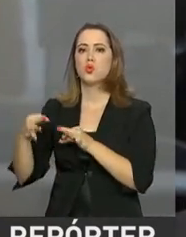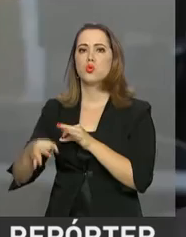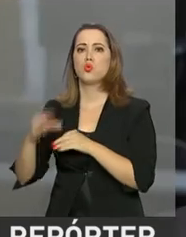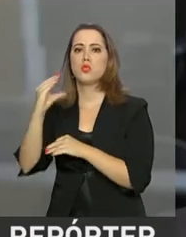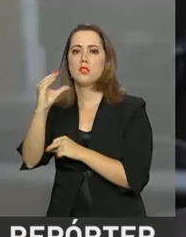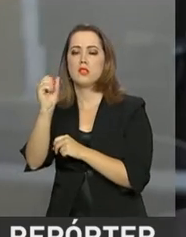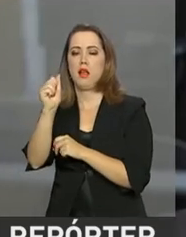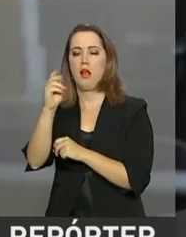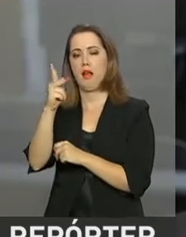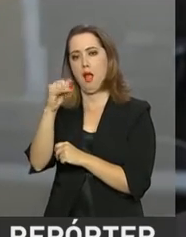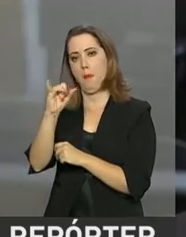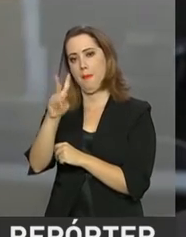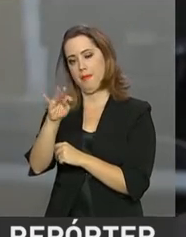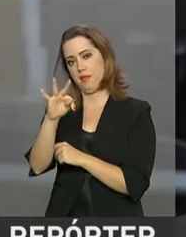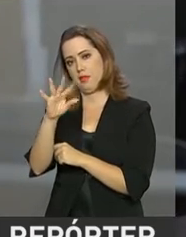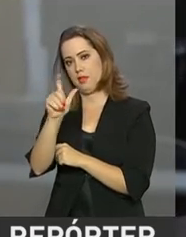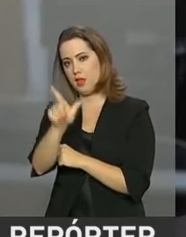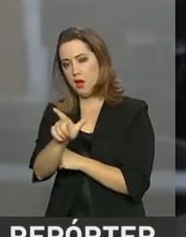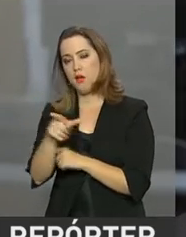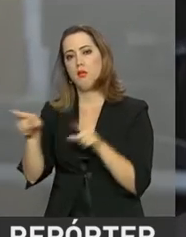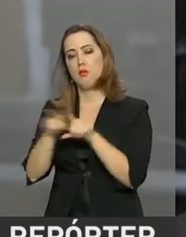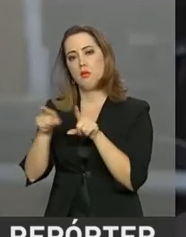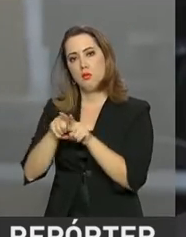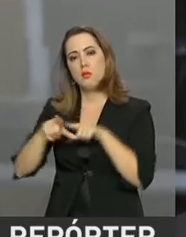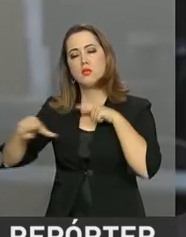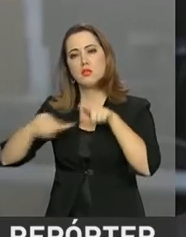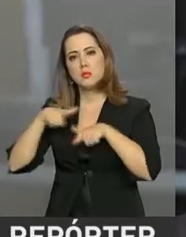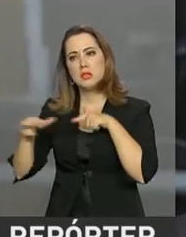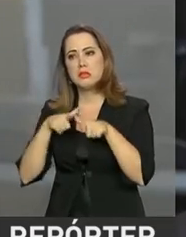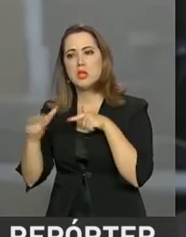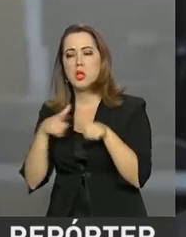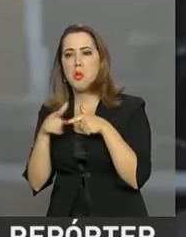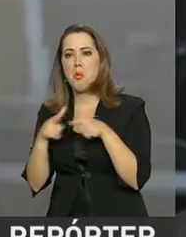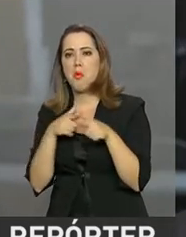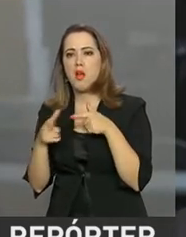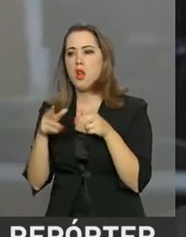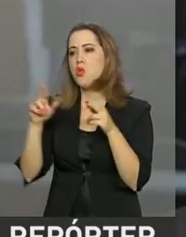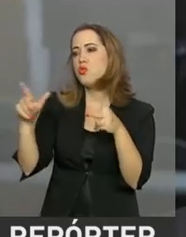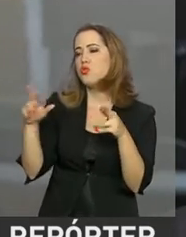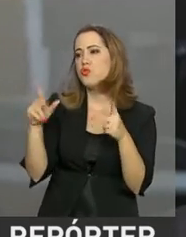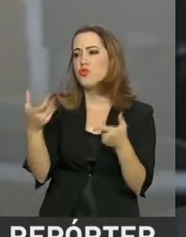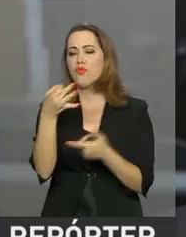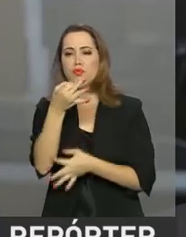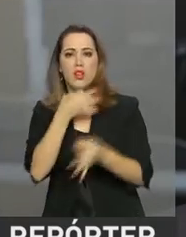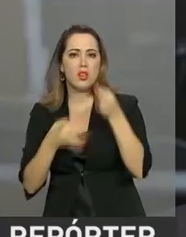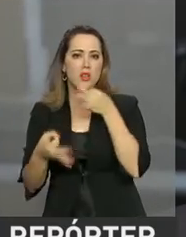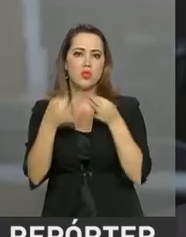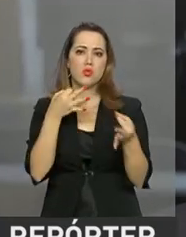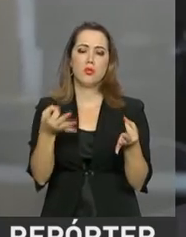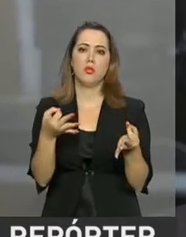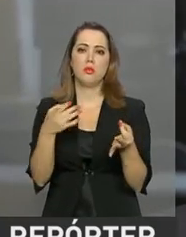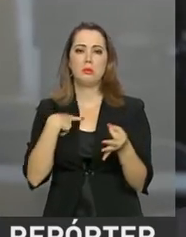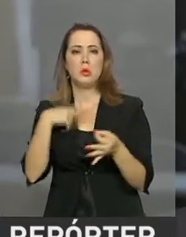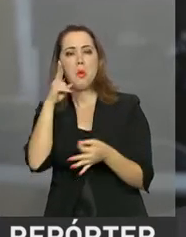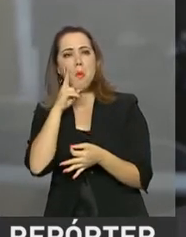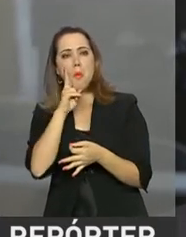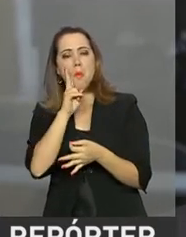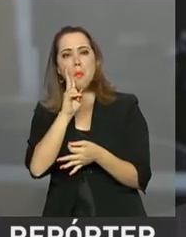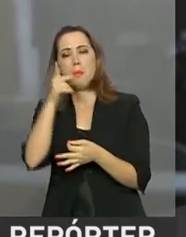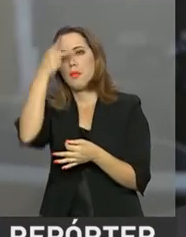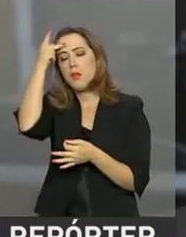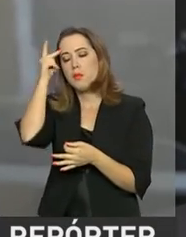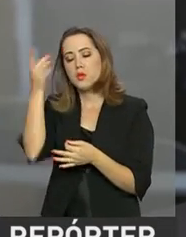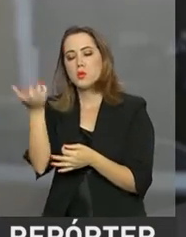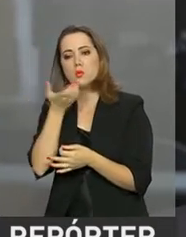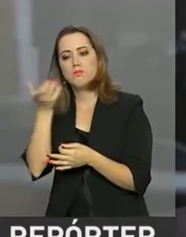que traz oportunidade de interpretações subjetivos e o bom investidor investidores que investem na